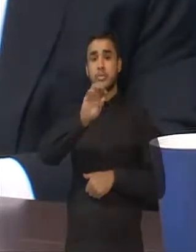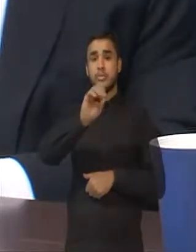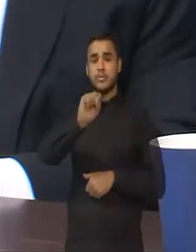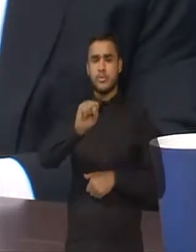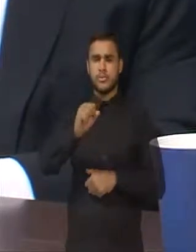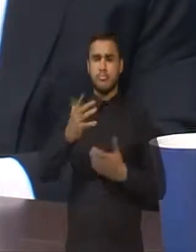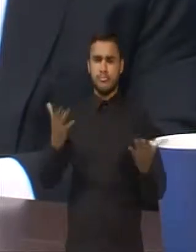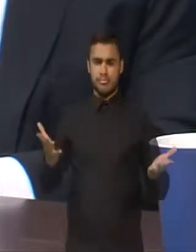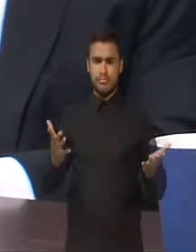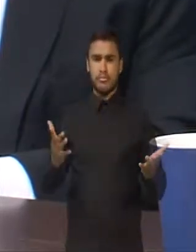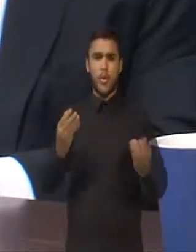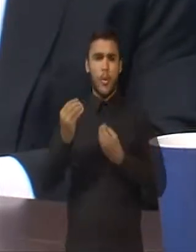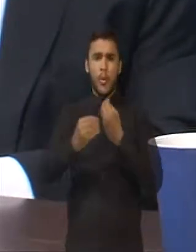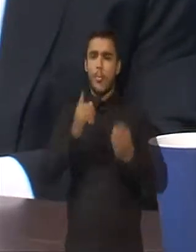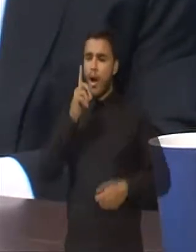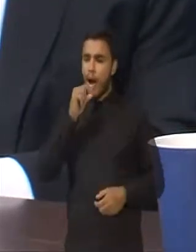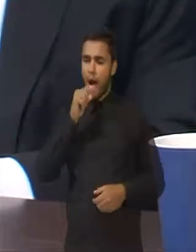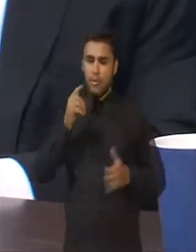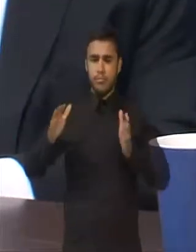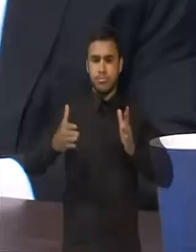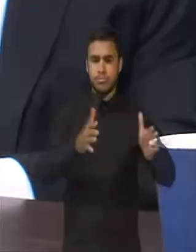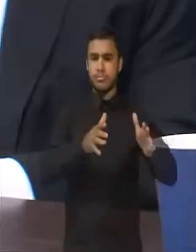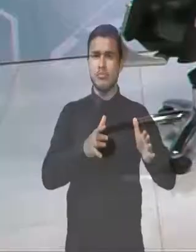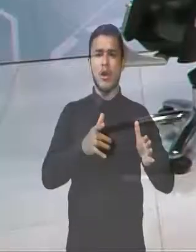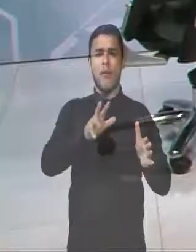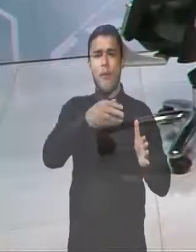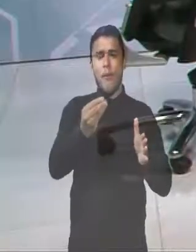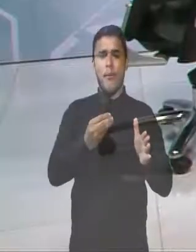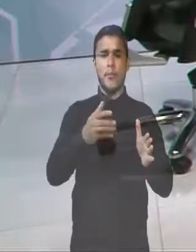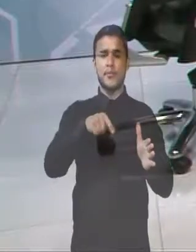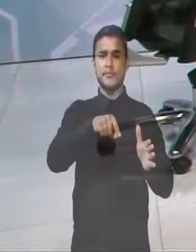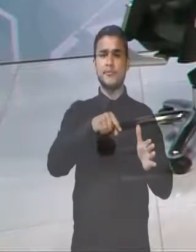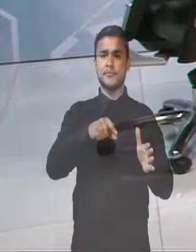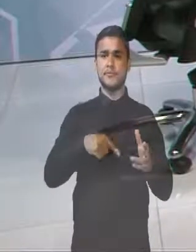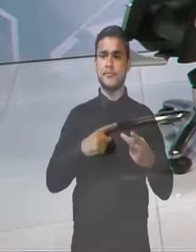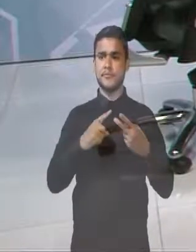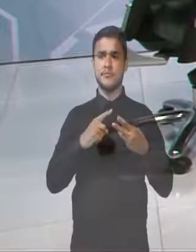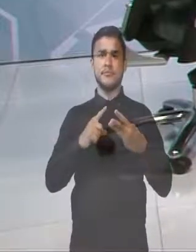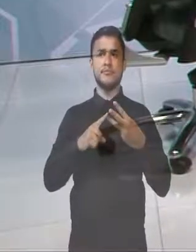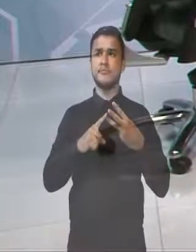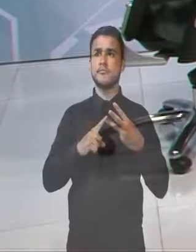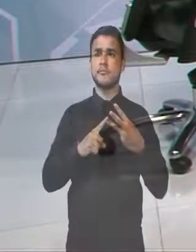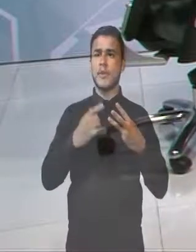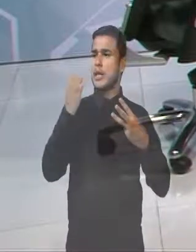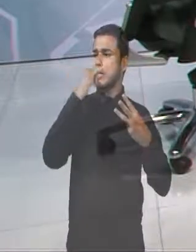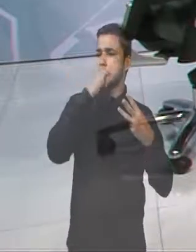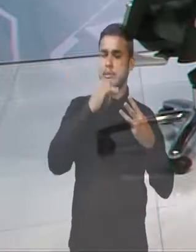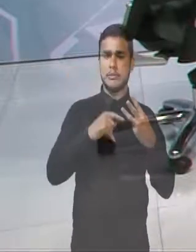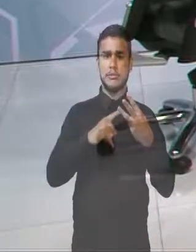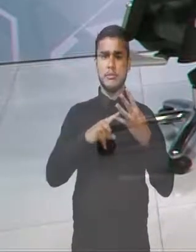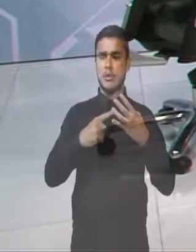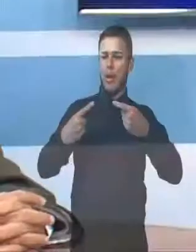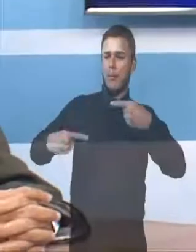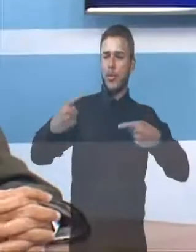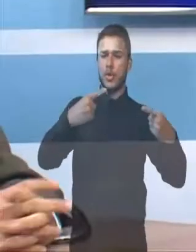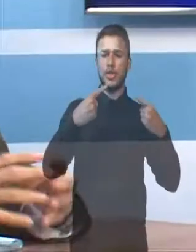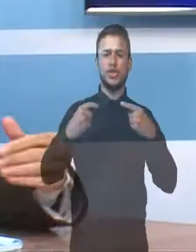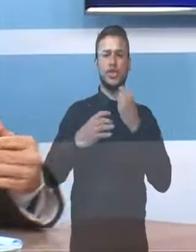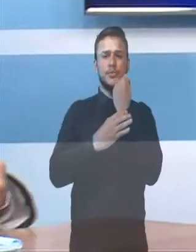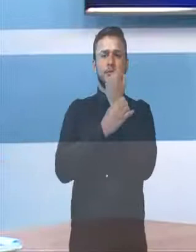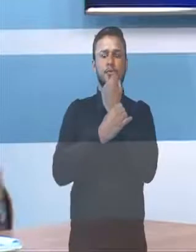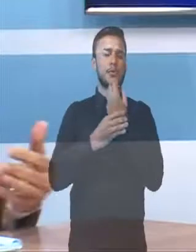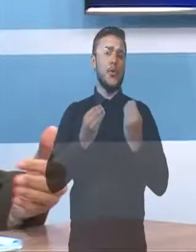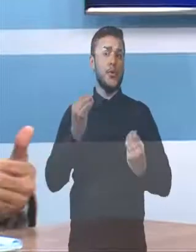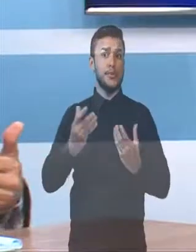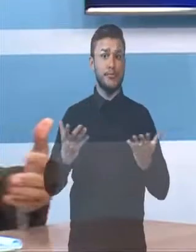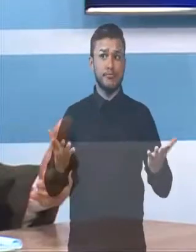energética, ou mesmo uma coisa que está se falando muito agora, uma política de segurança, com toda a complexidade que envolve uma política de segurança, embora